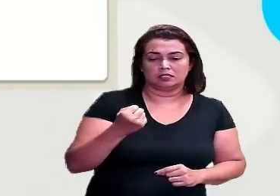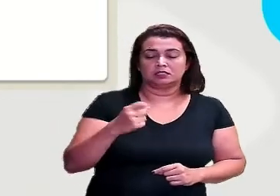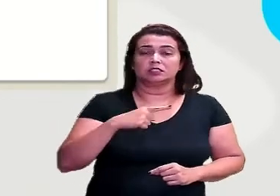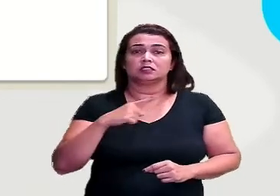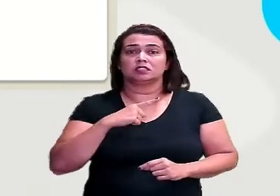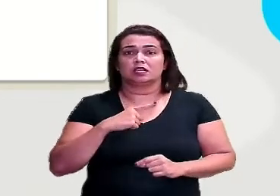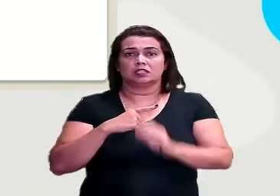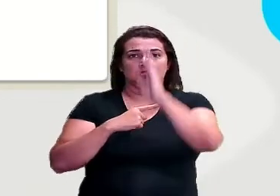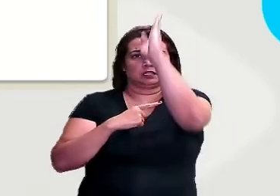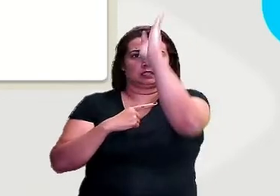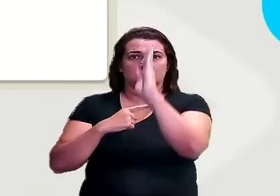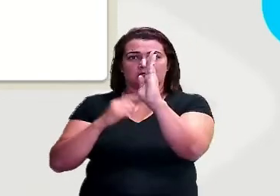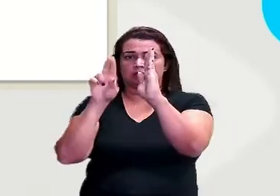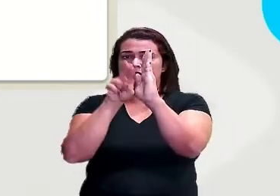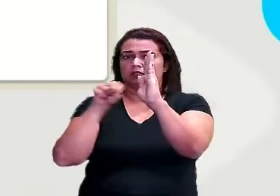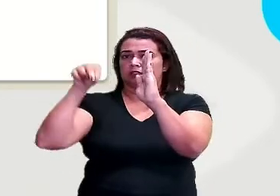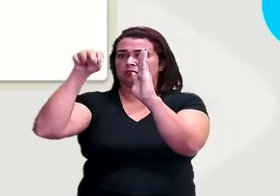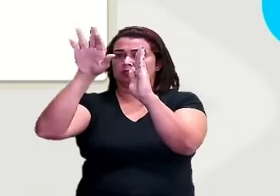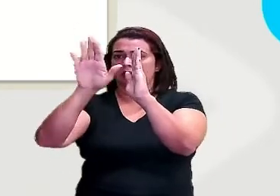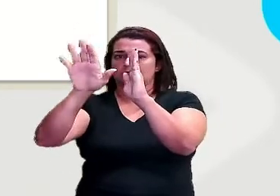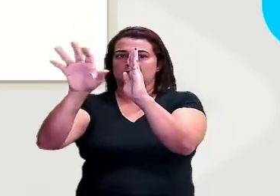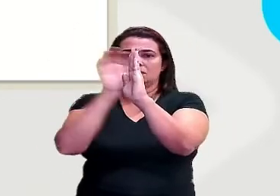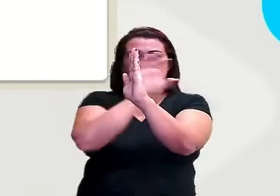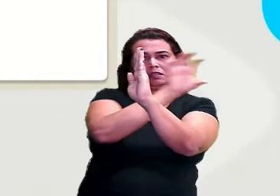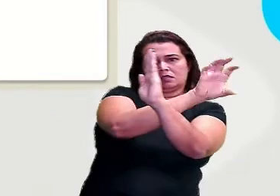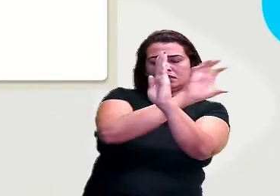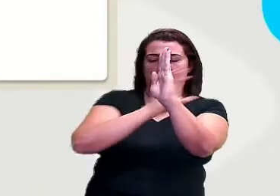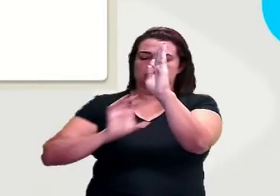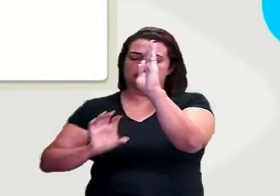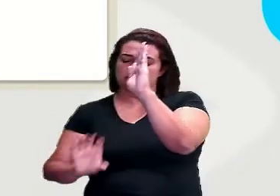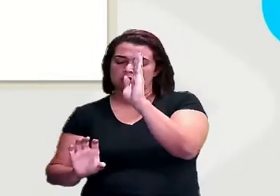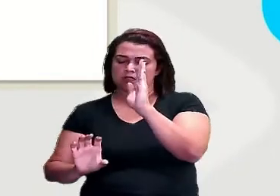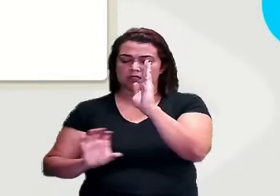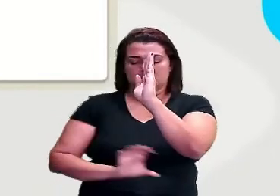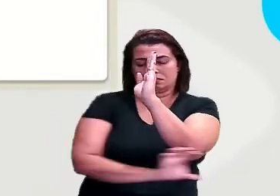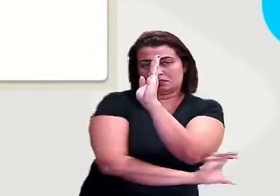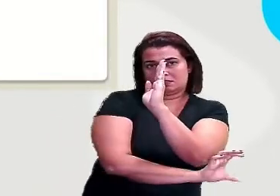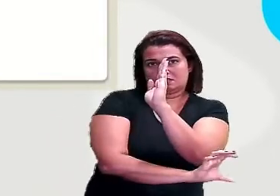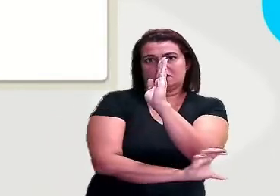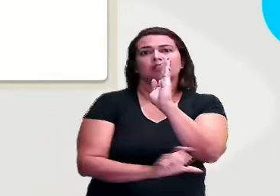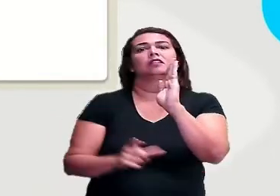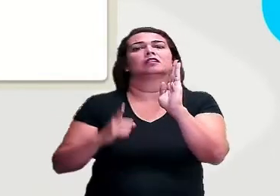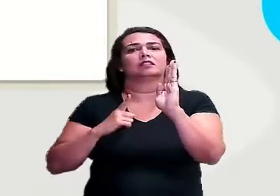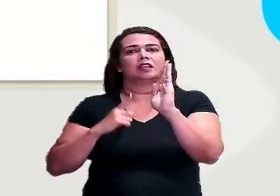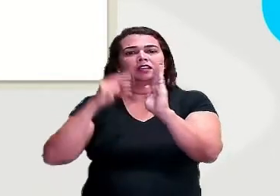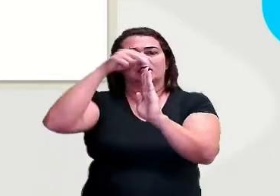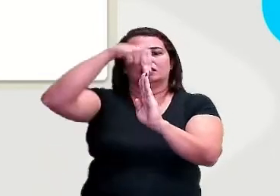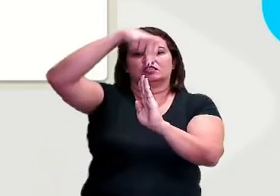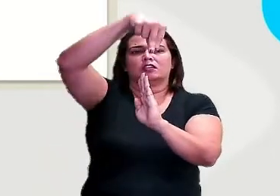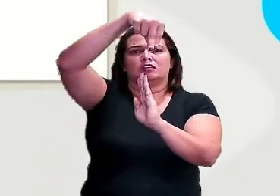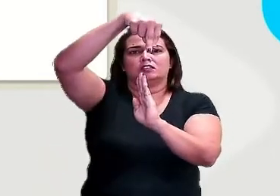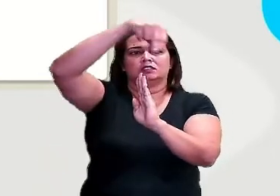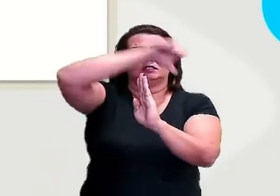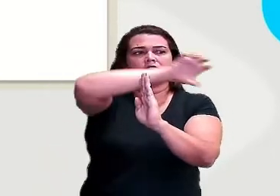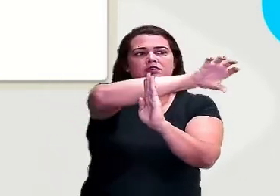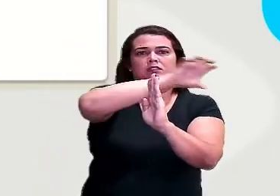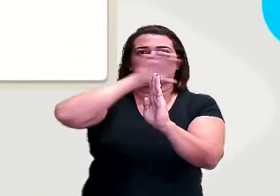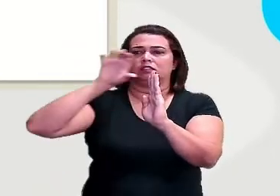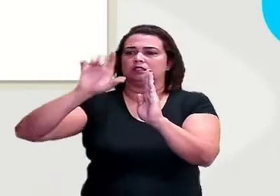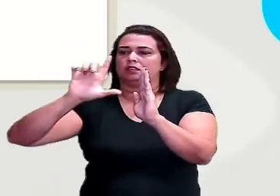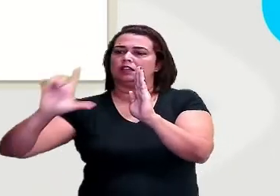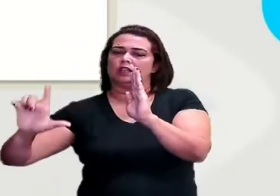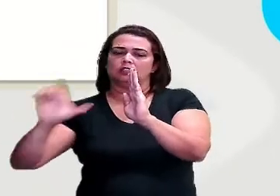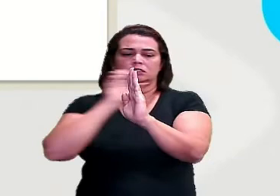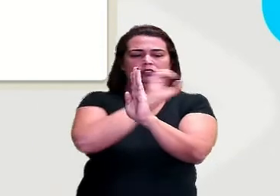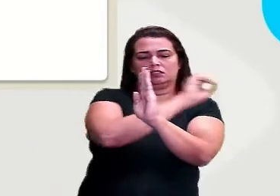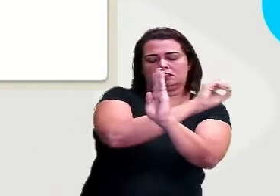o norte, o leste e o sul e o oeste e o norte. E você lembra quais são esses